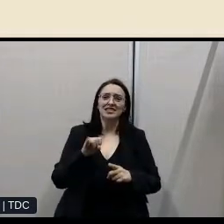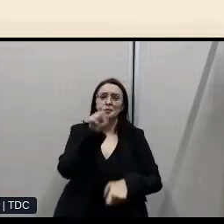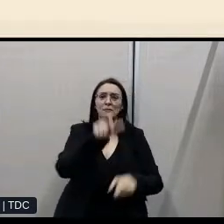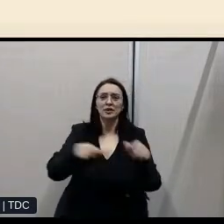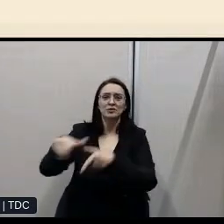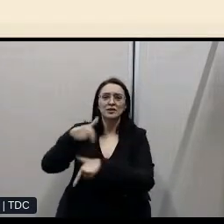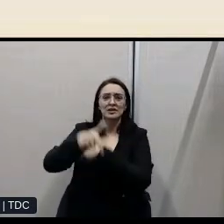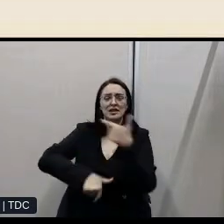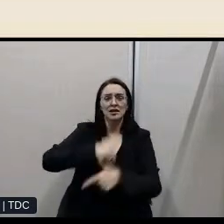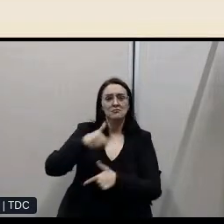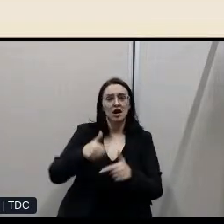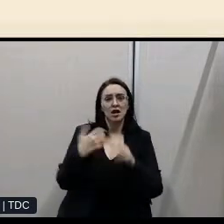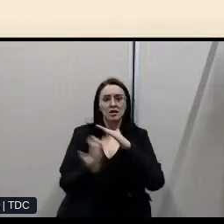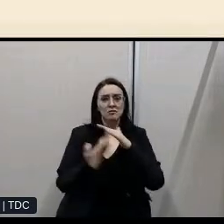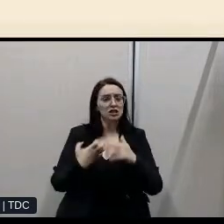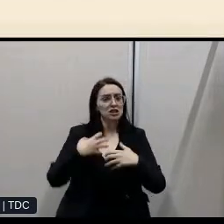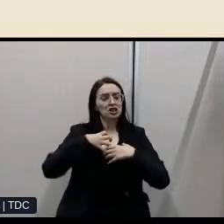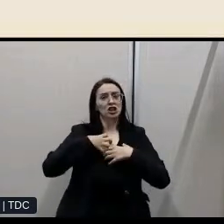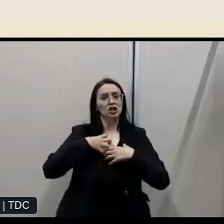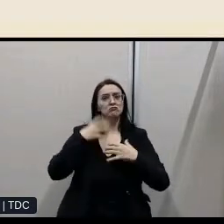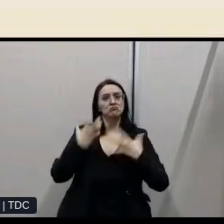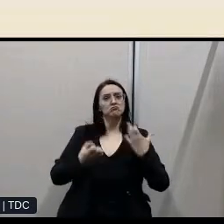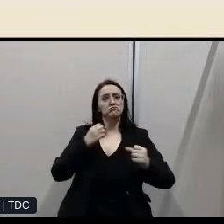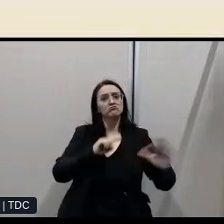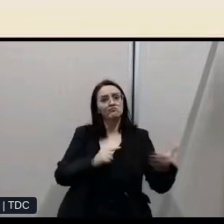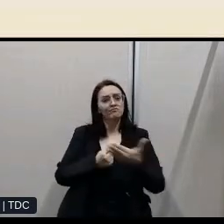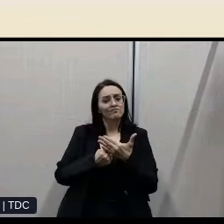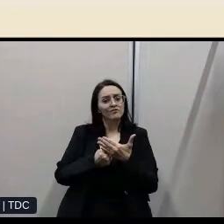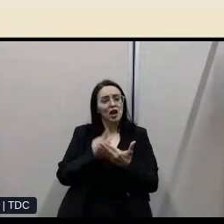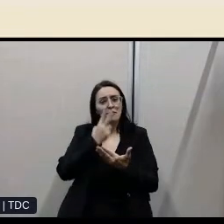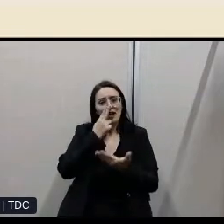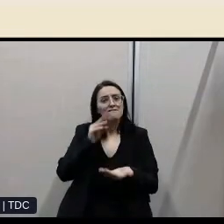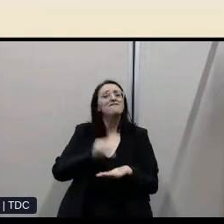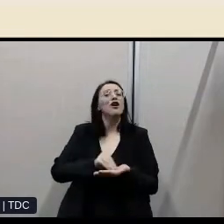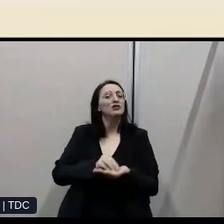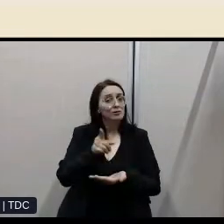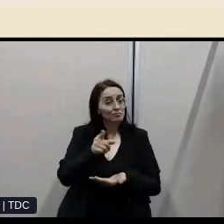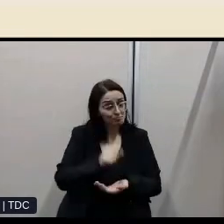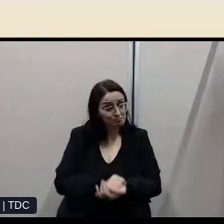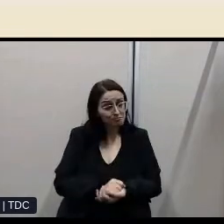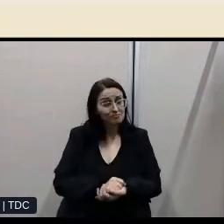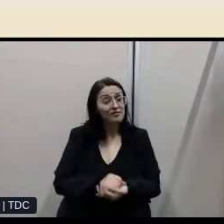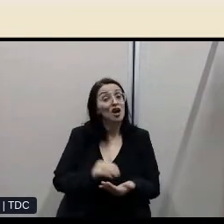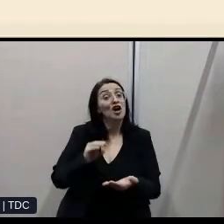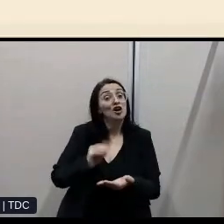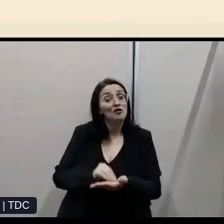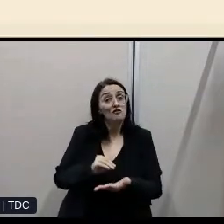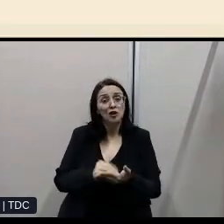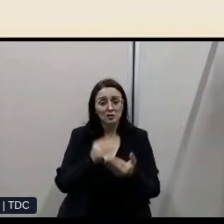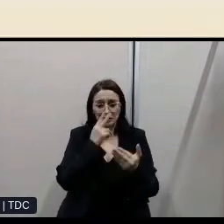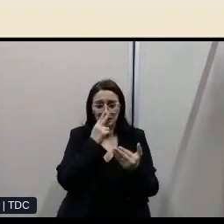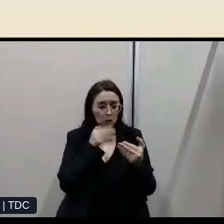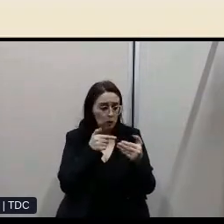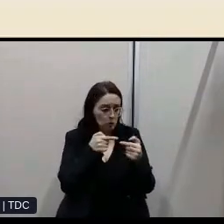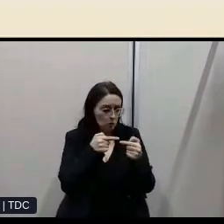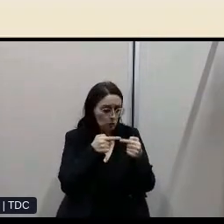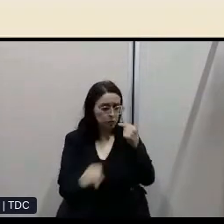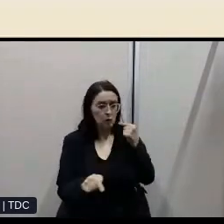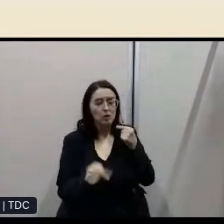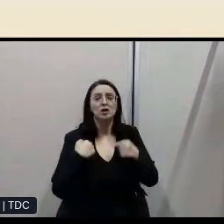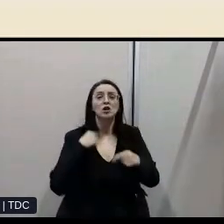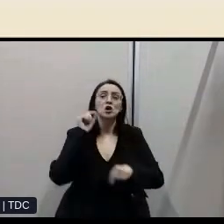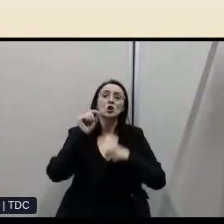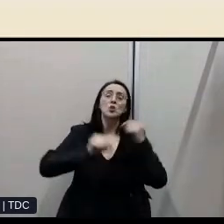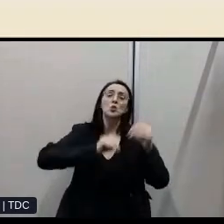que trabalham nessas empresas não se sentem acolhidas, tem alguma coisa que está faltando aí. Tem alguma coisa que não está batendo. E o que não